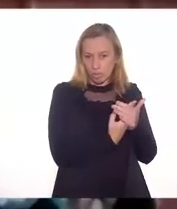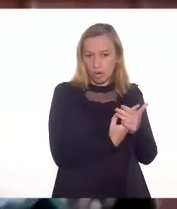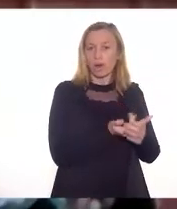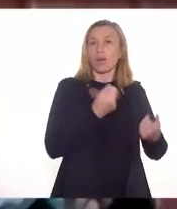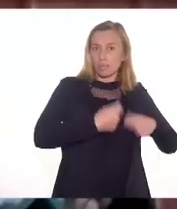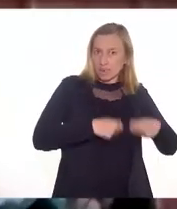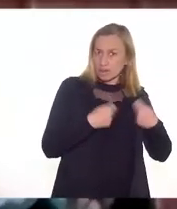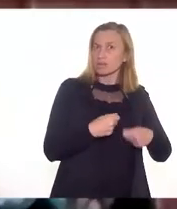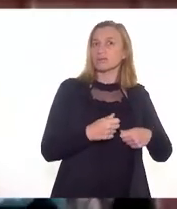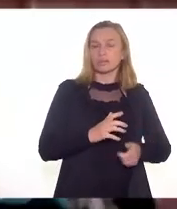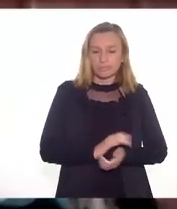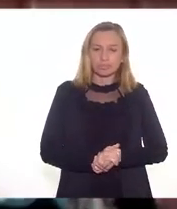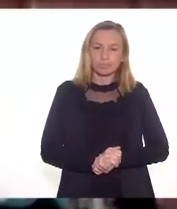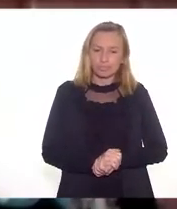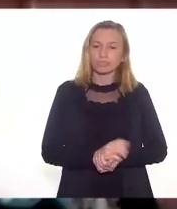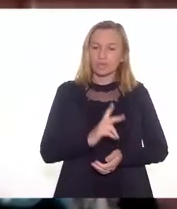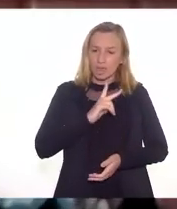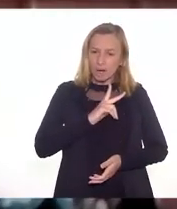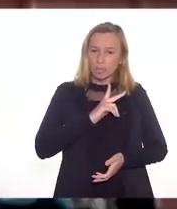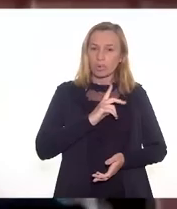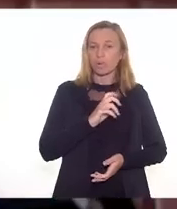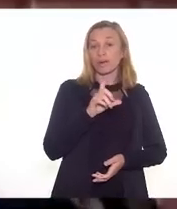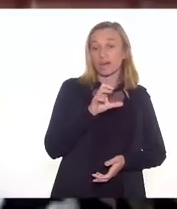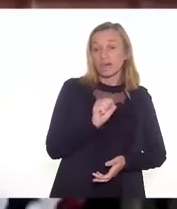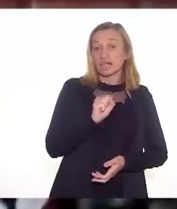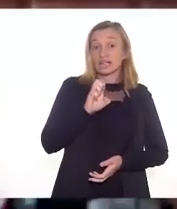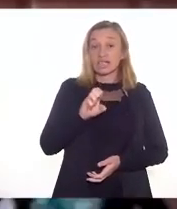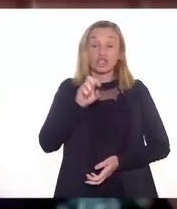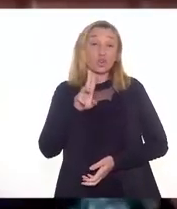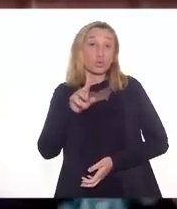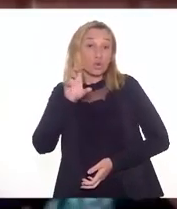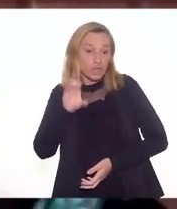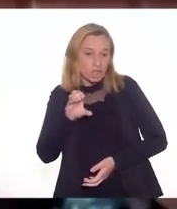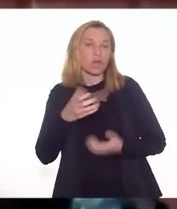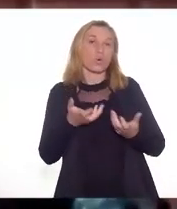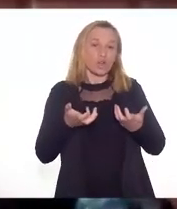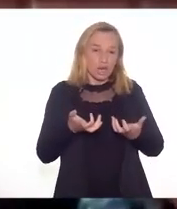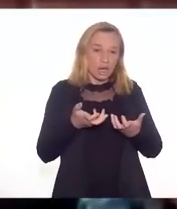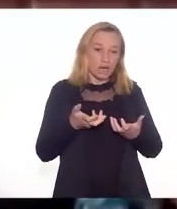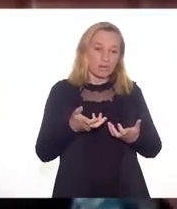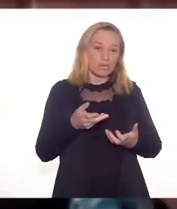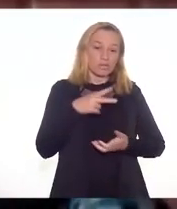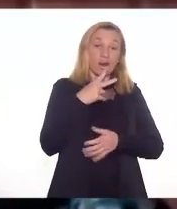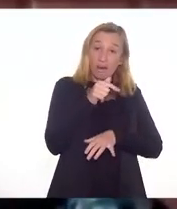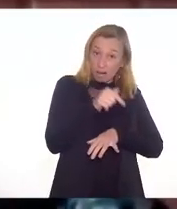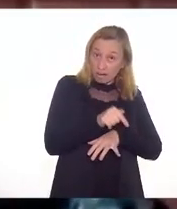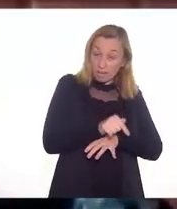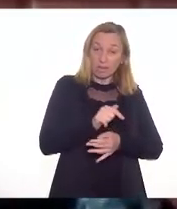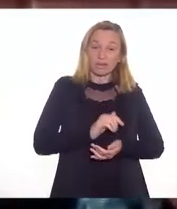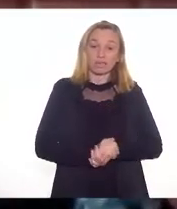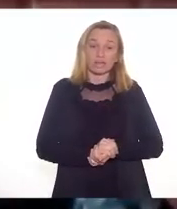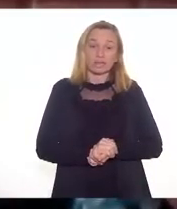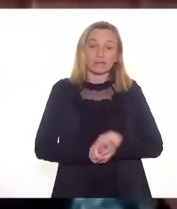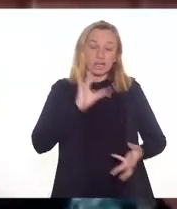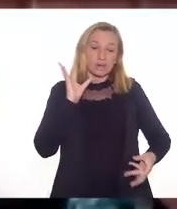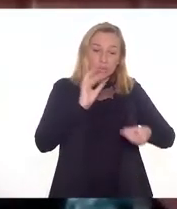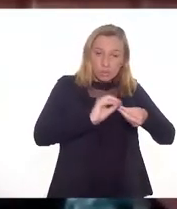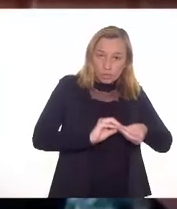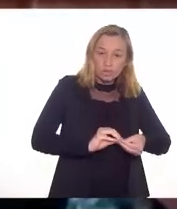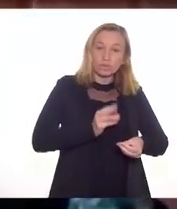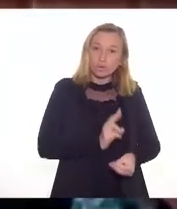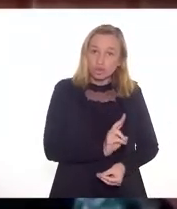precisa ser remetido à própria SEDUC. Então, eu quero defender aqui a minha divergência, inserindo e